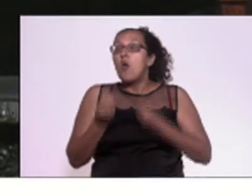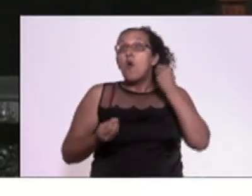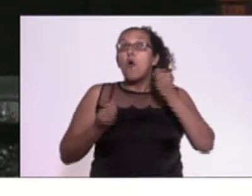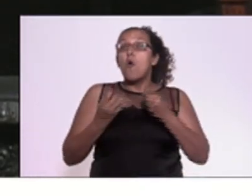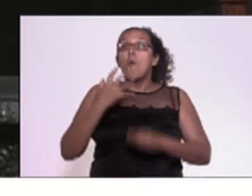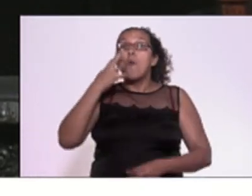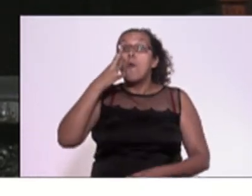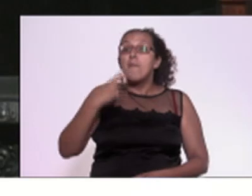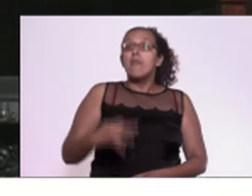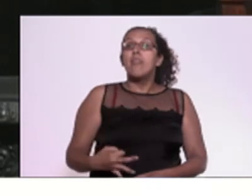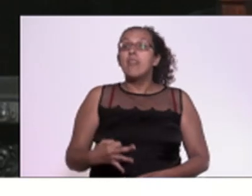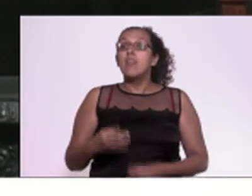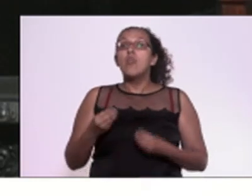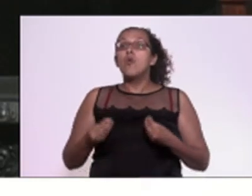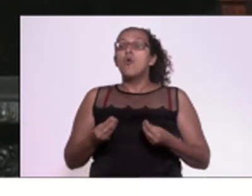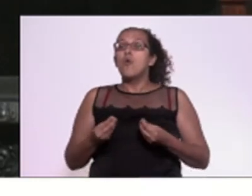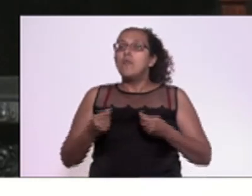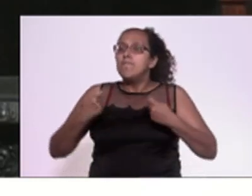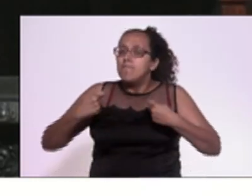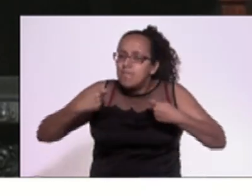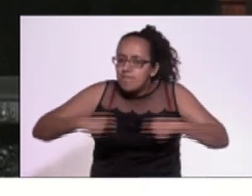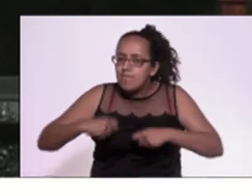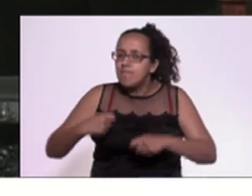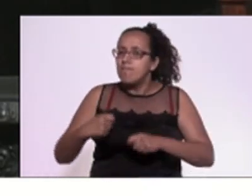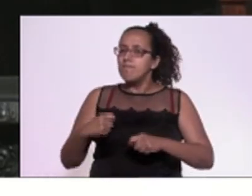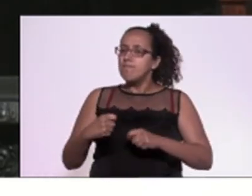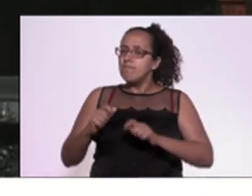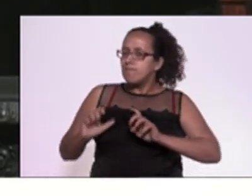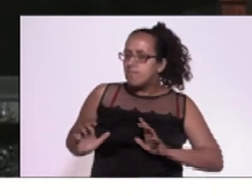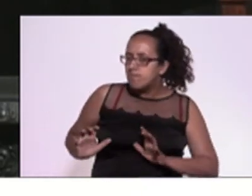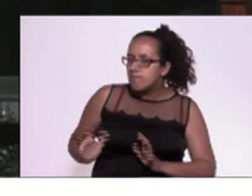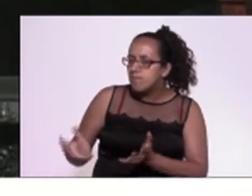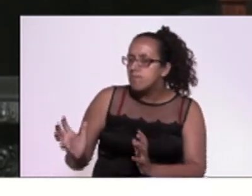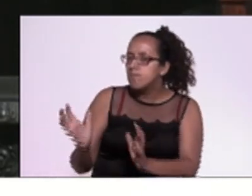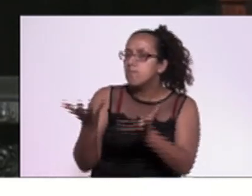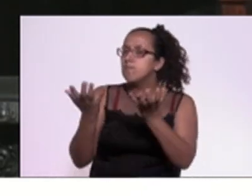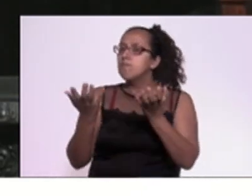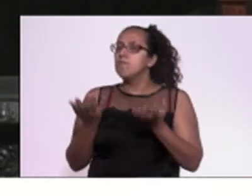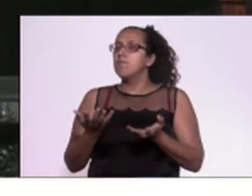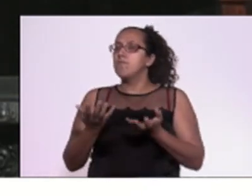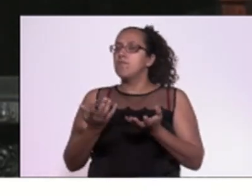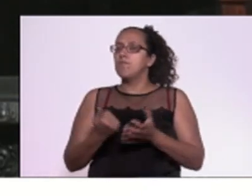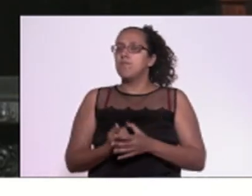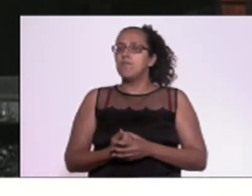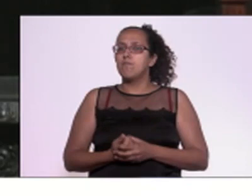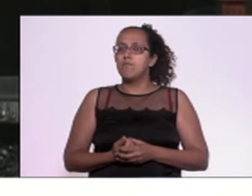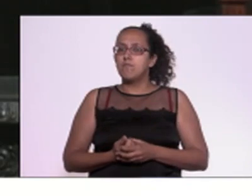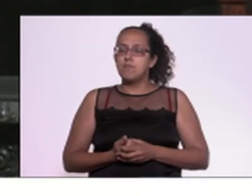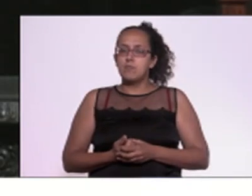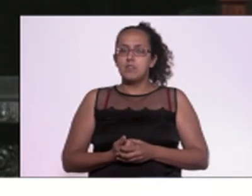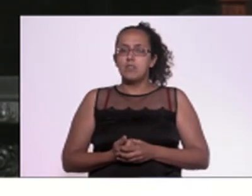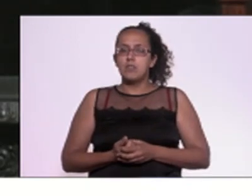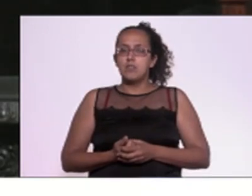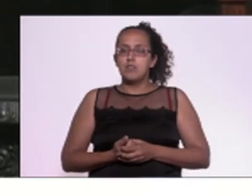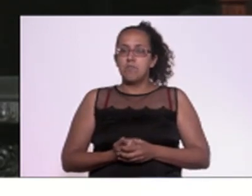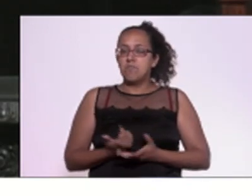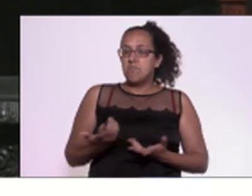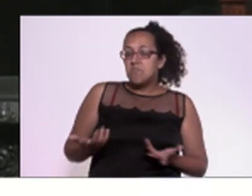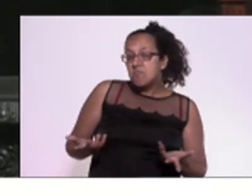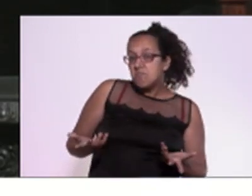Anchieta, bairro vizinho, que Medeiros passou toda a sua infância e se envolveu com diferentes grupos culturais. Com apenas